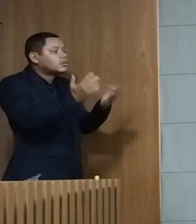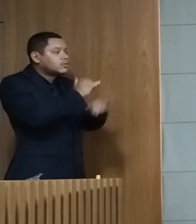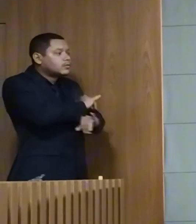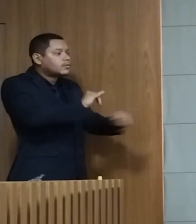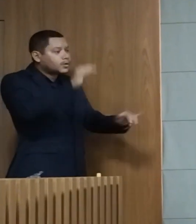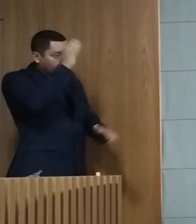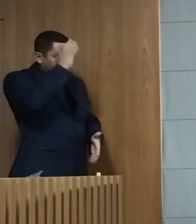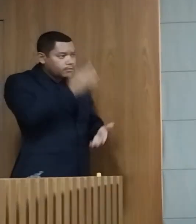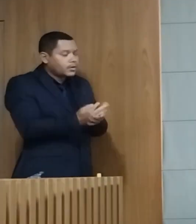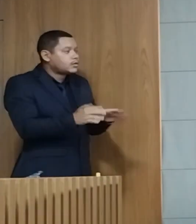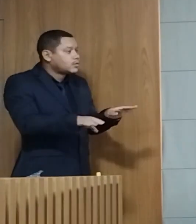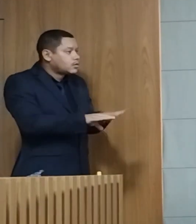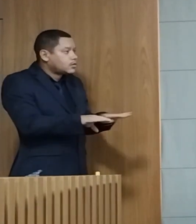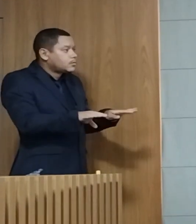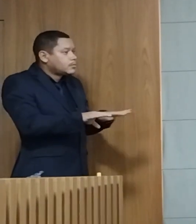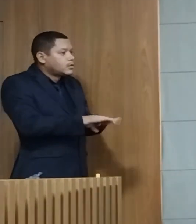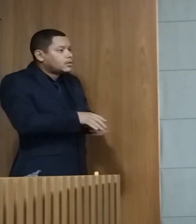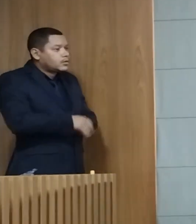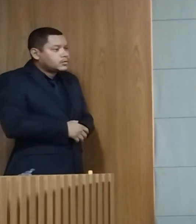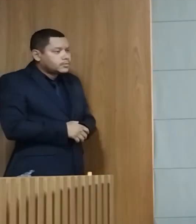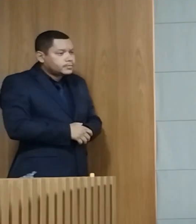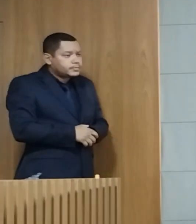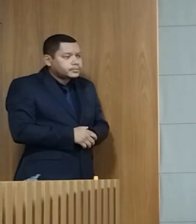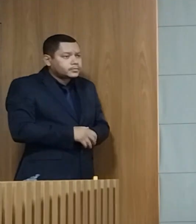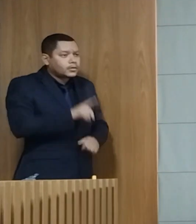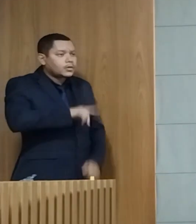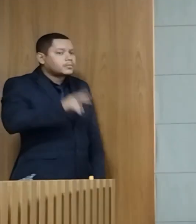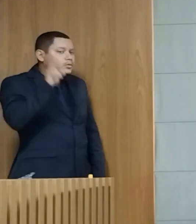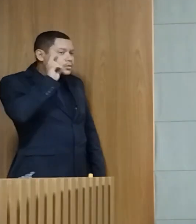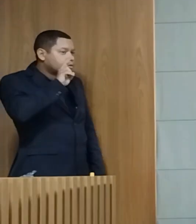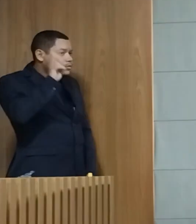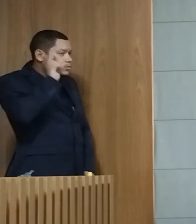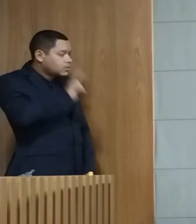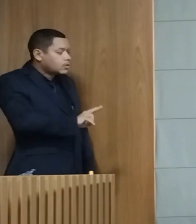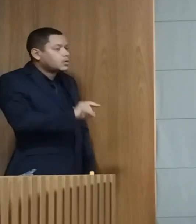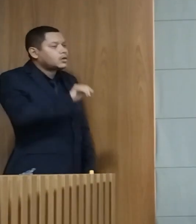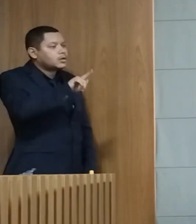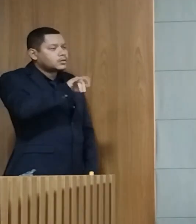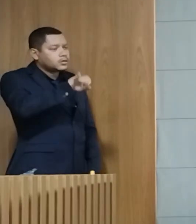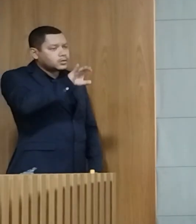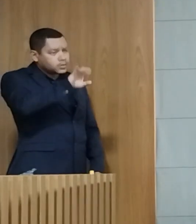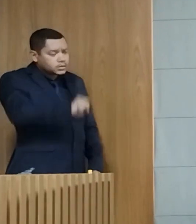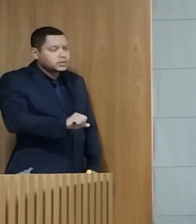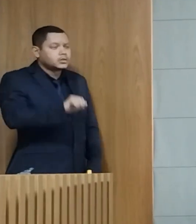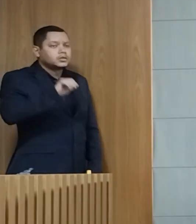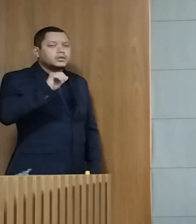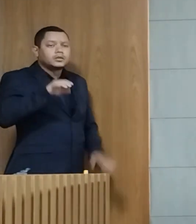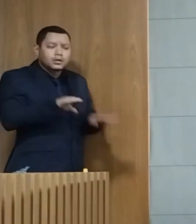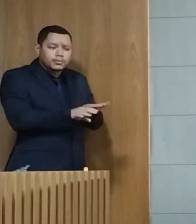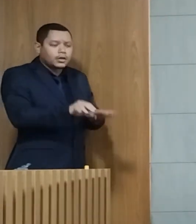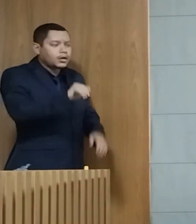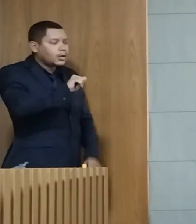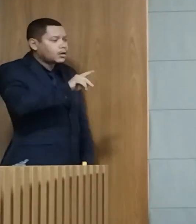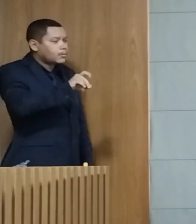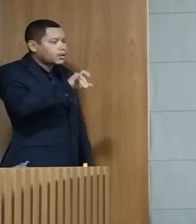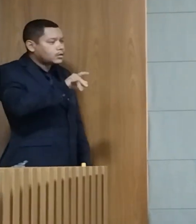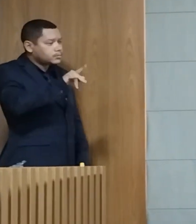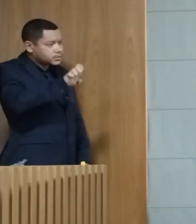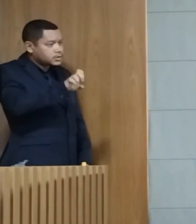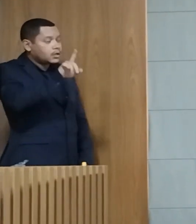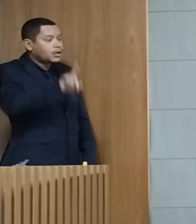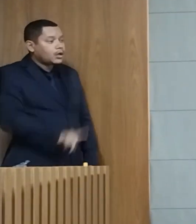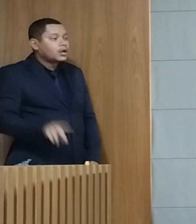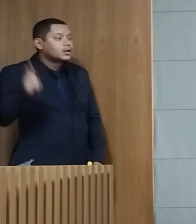uma argumentação, é um passeio por Gênesis, Apocalipse, que a Bíblia faz parte das histórias, das